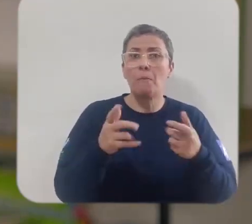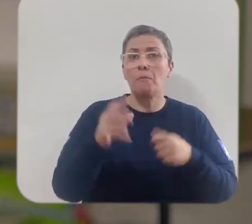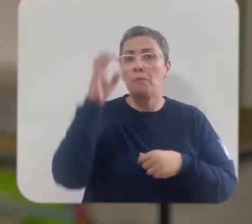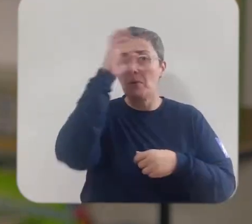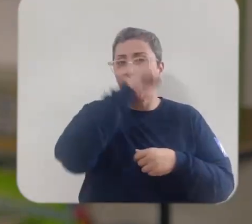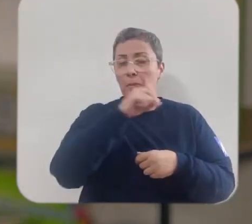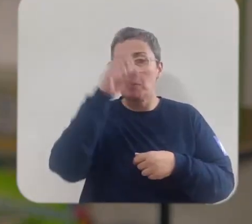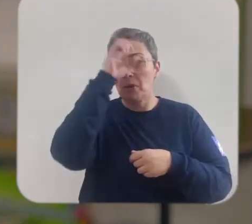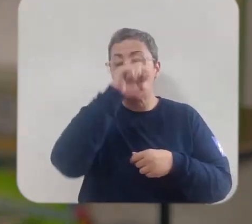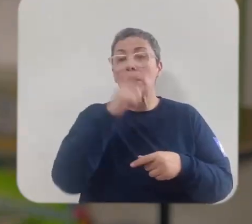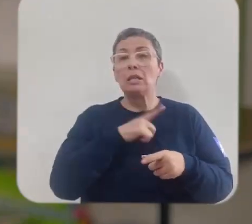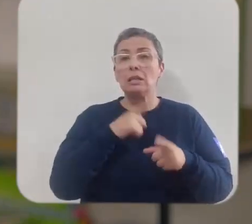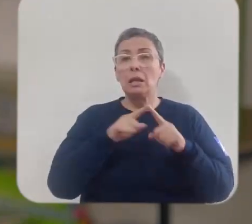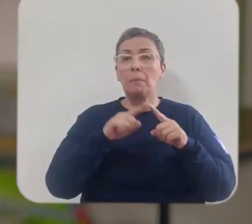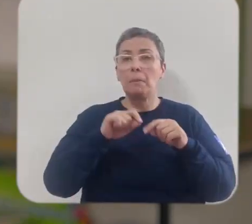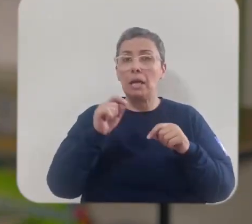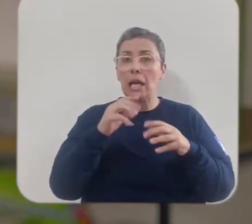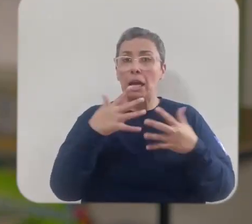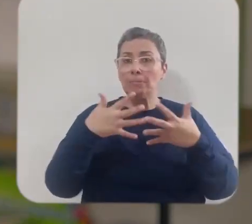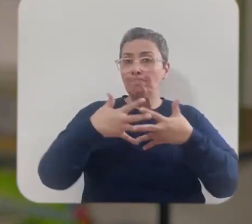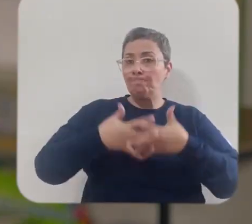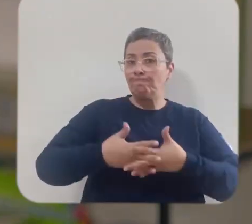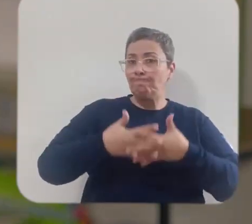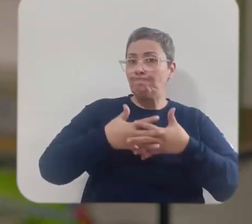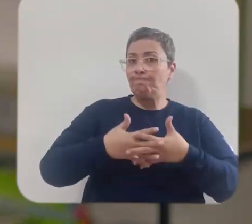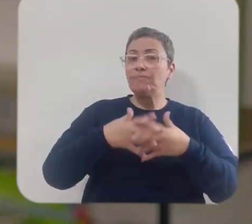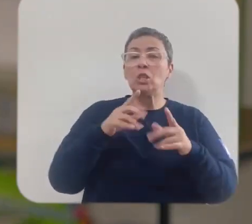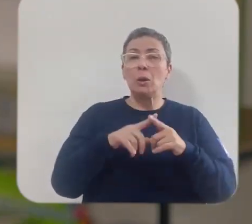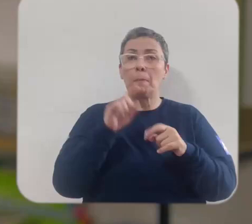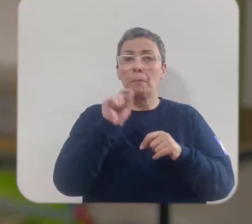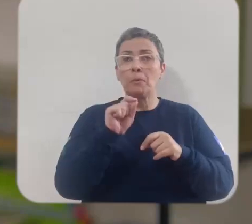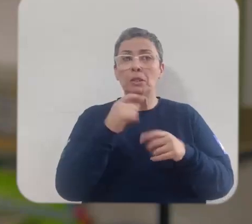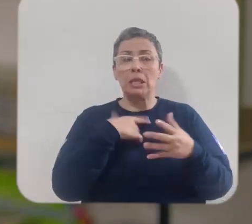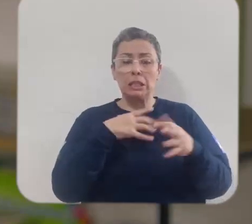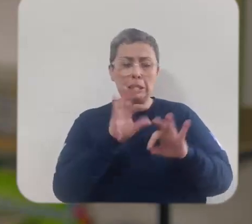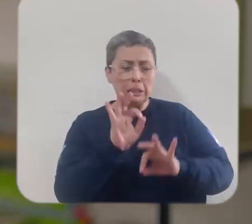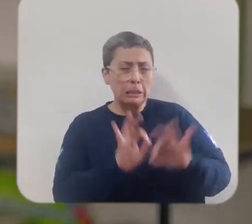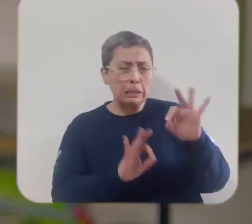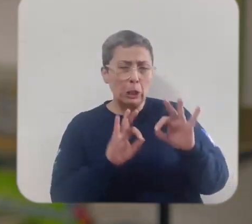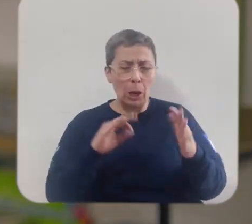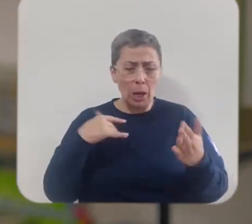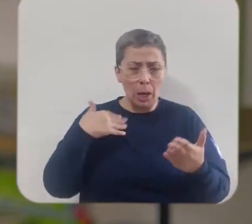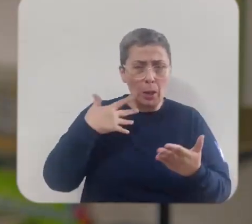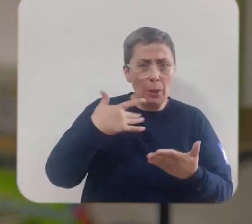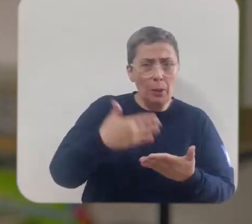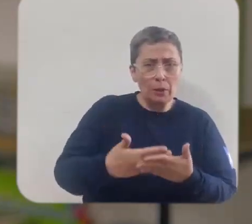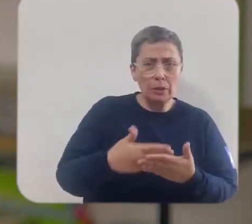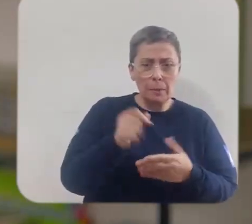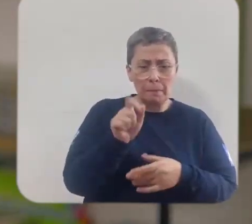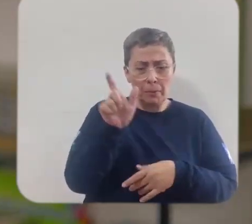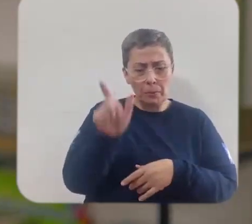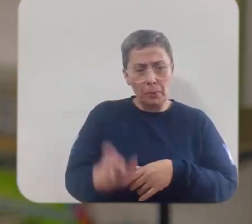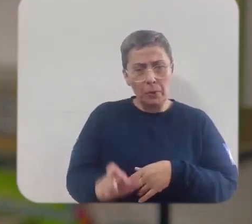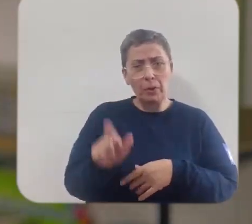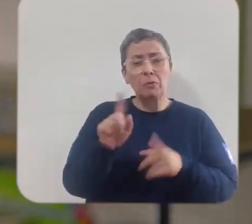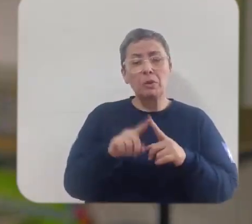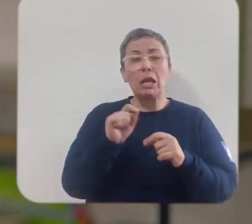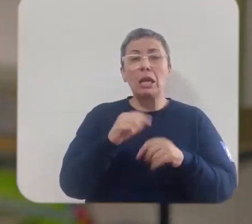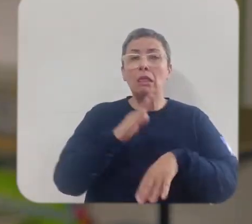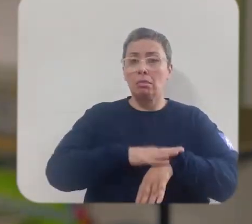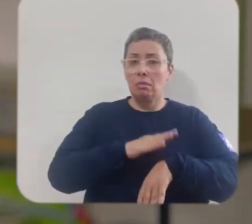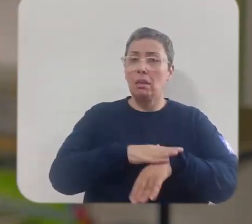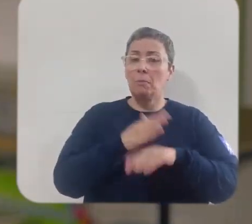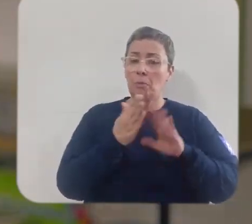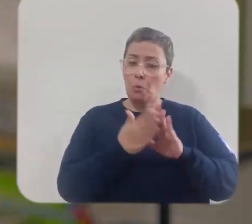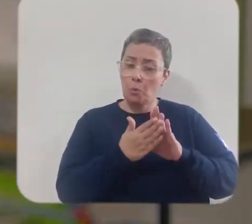promove a aprendizagem, ela é complexa. Até que eu organize isso para esta criança, isso